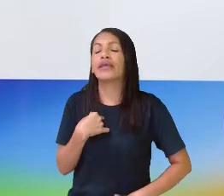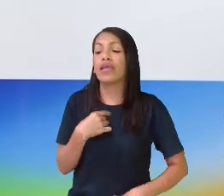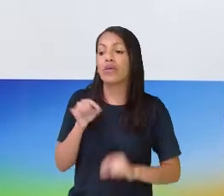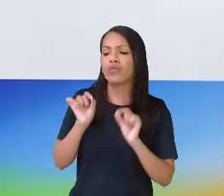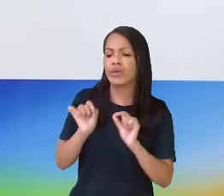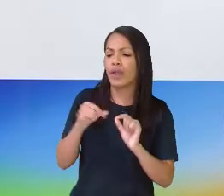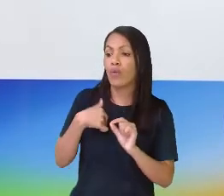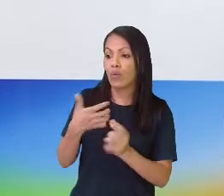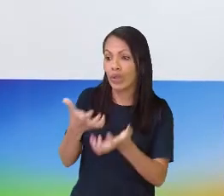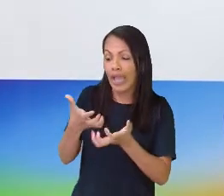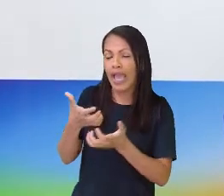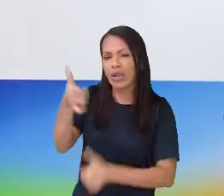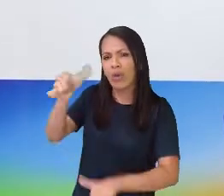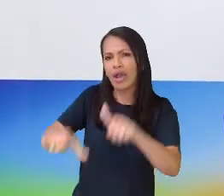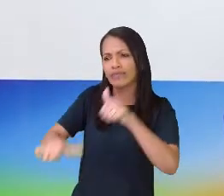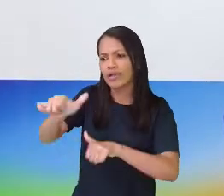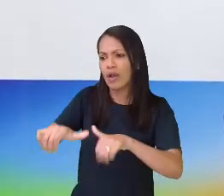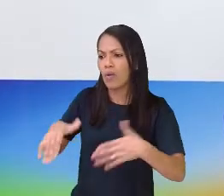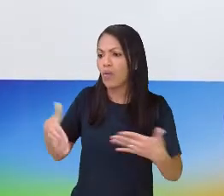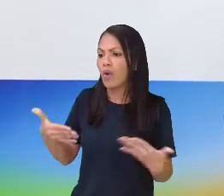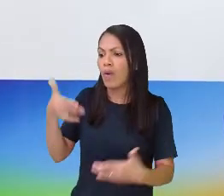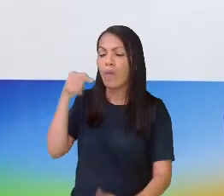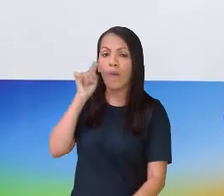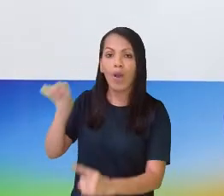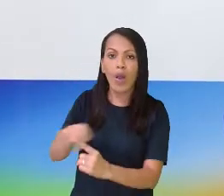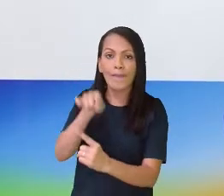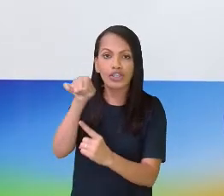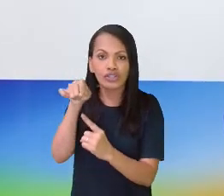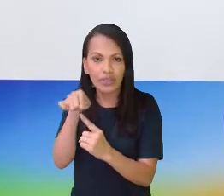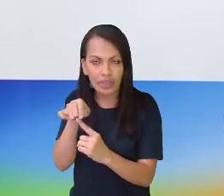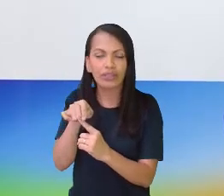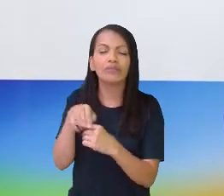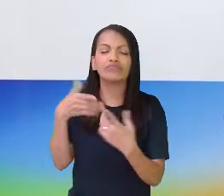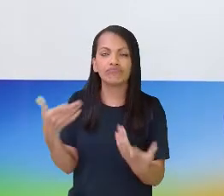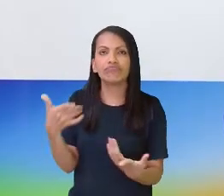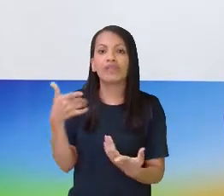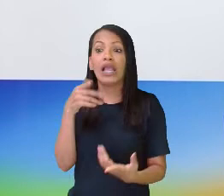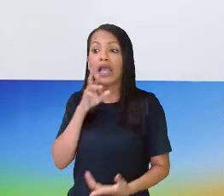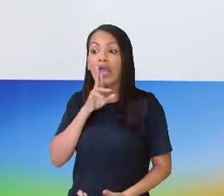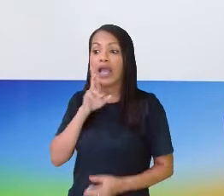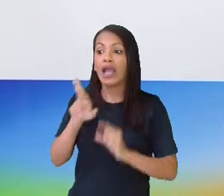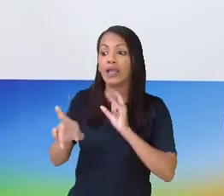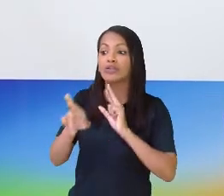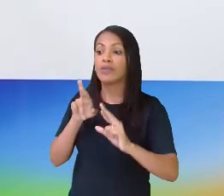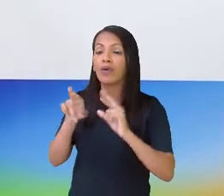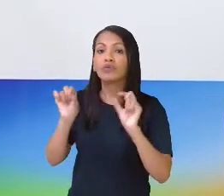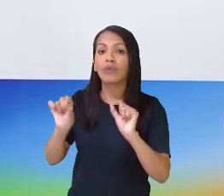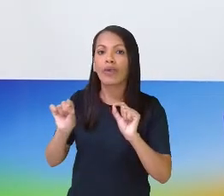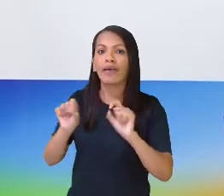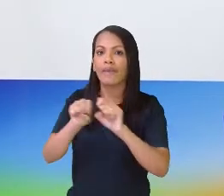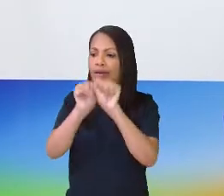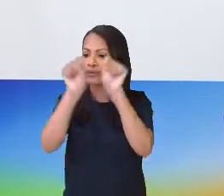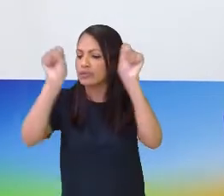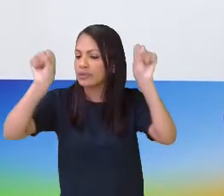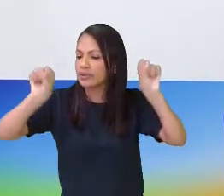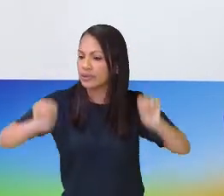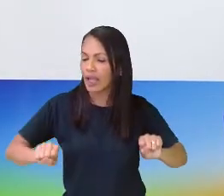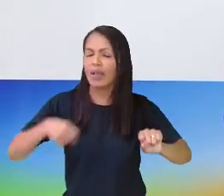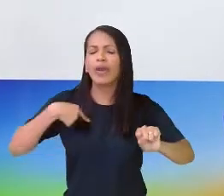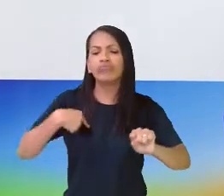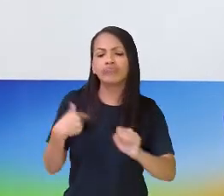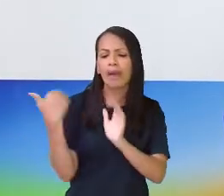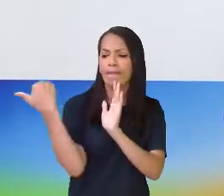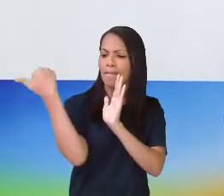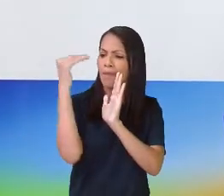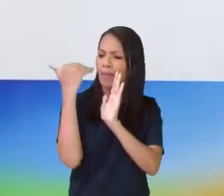os objetivos desse trabalho, quais são os objetivos dessa avaliação. Ela vai me levar a uma sistemática, né? E essa sistemática vai